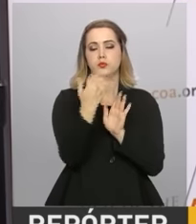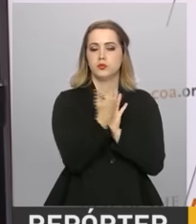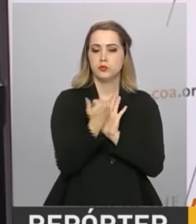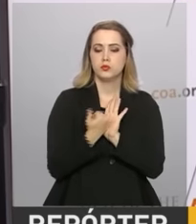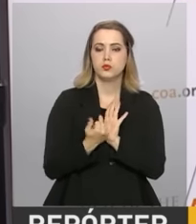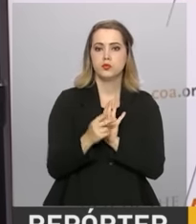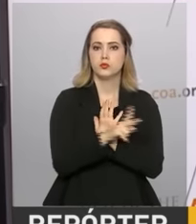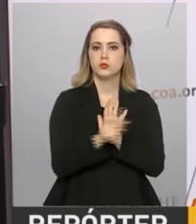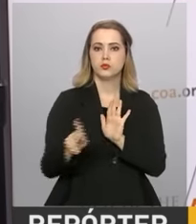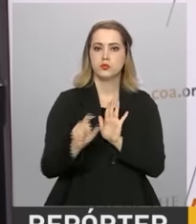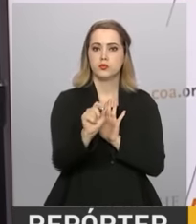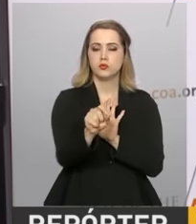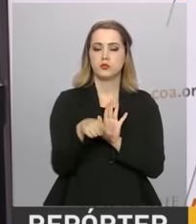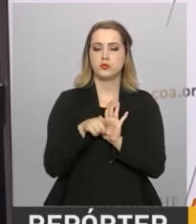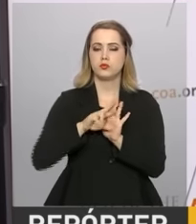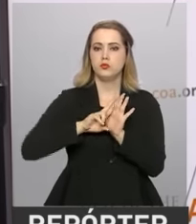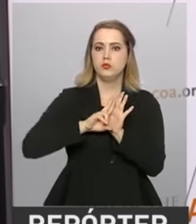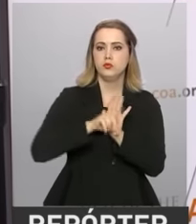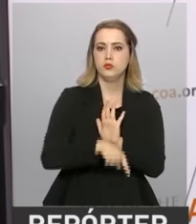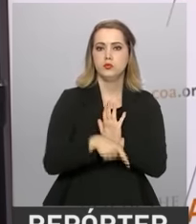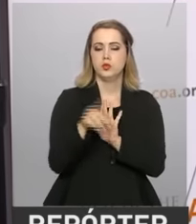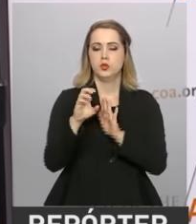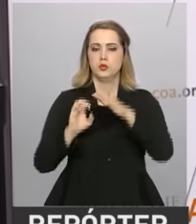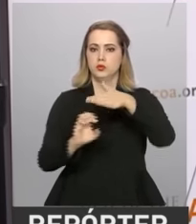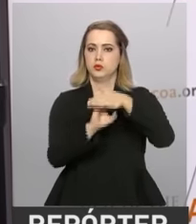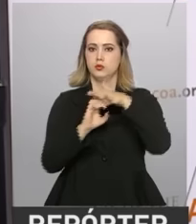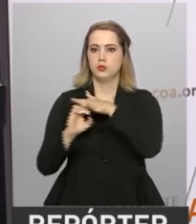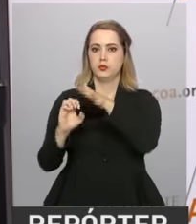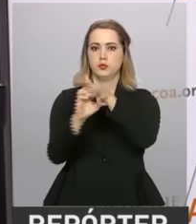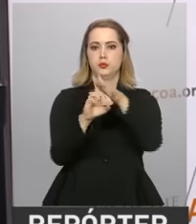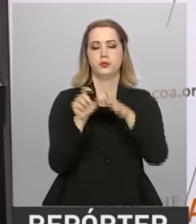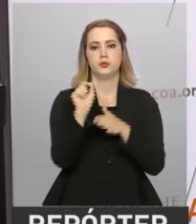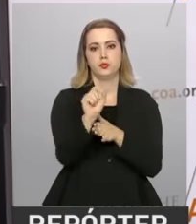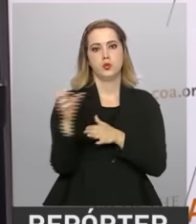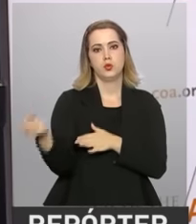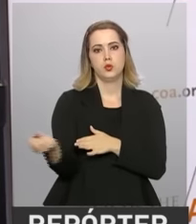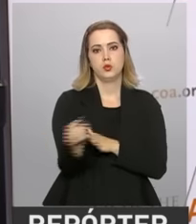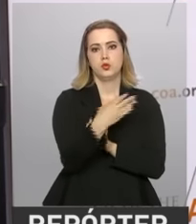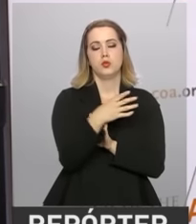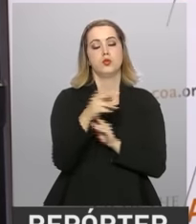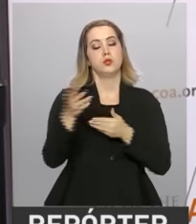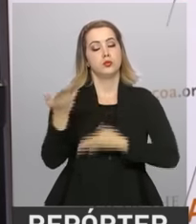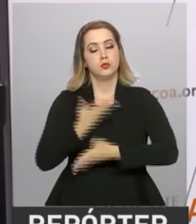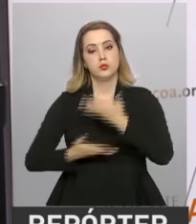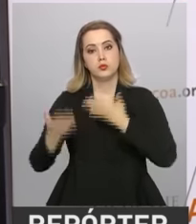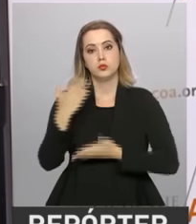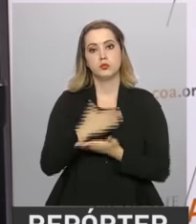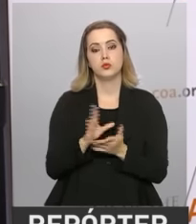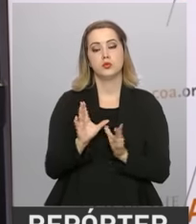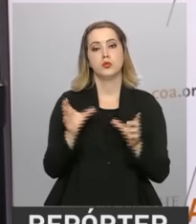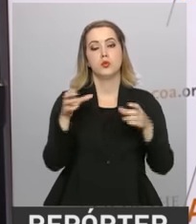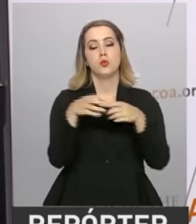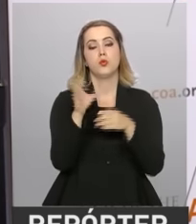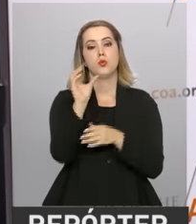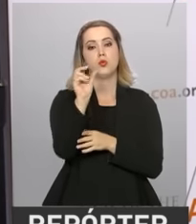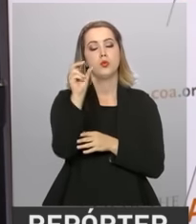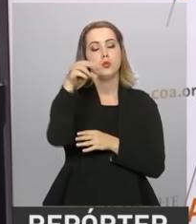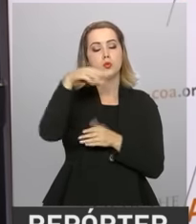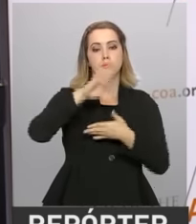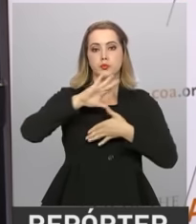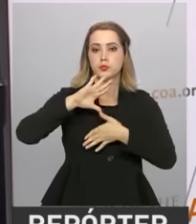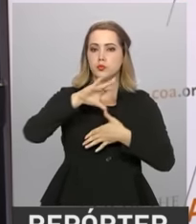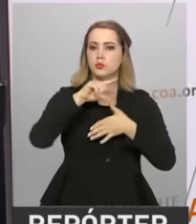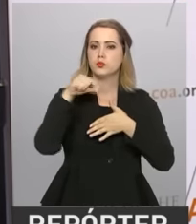investidores brasileiros e norte-americanos novas oportunidades de negócios no Brasil. O Conselho das Américas, que reúne